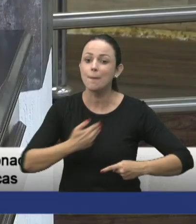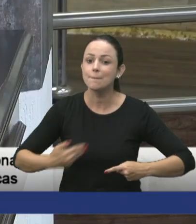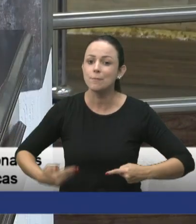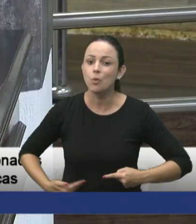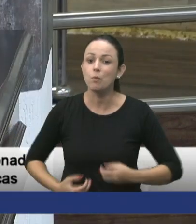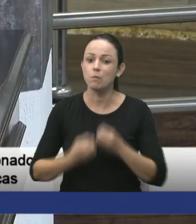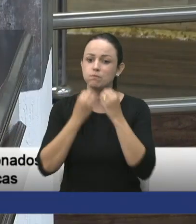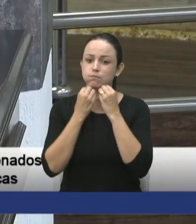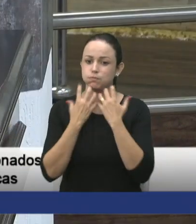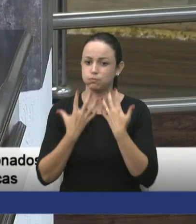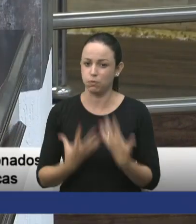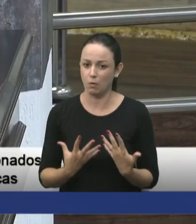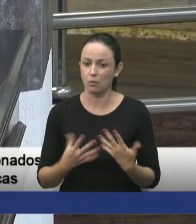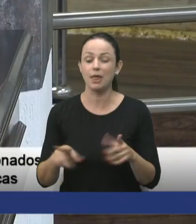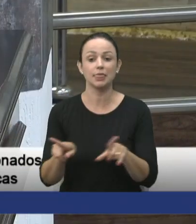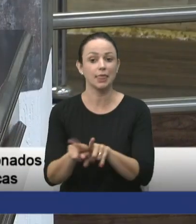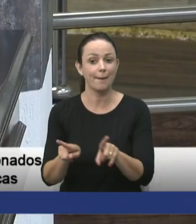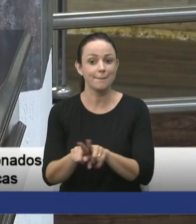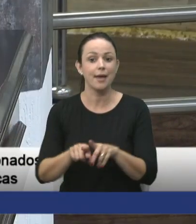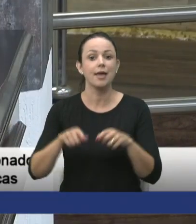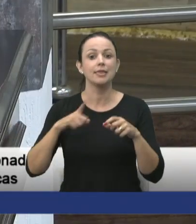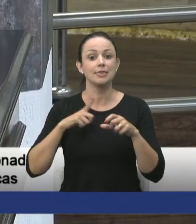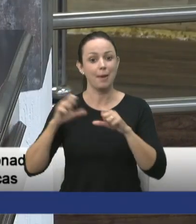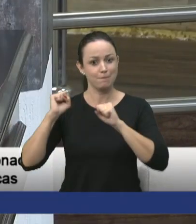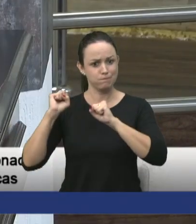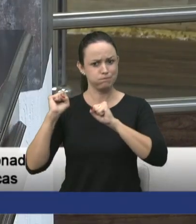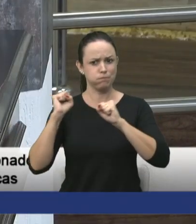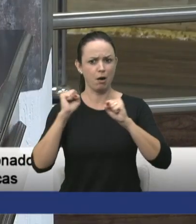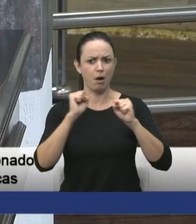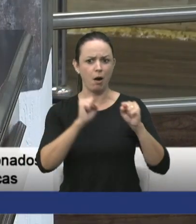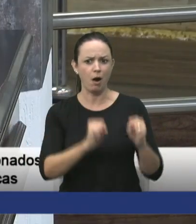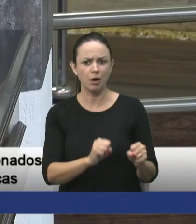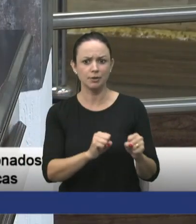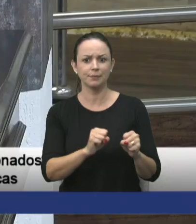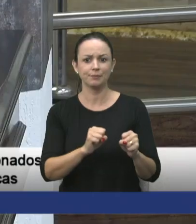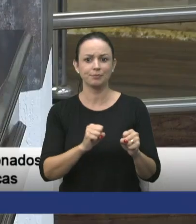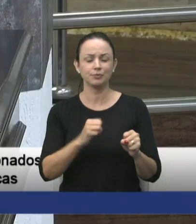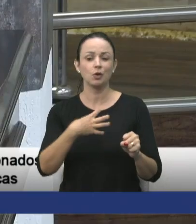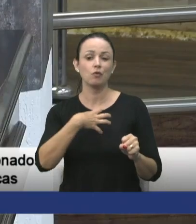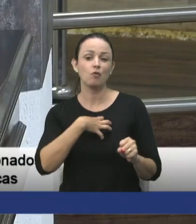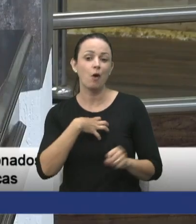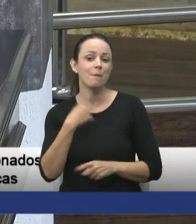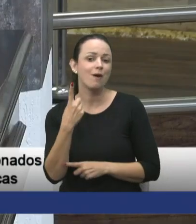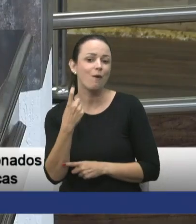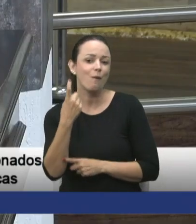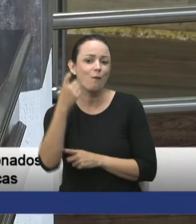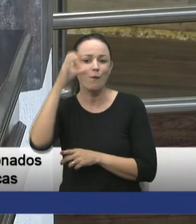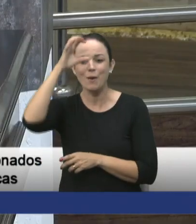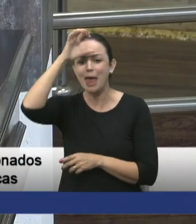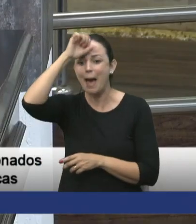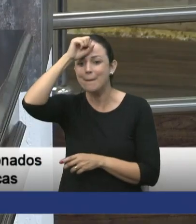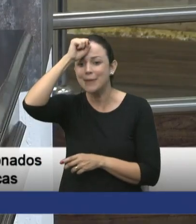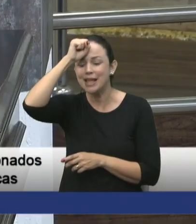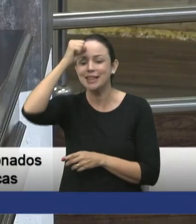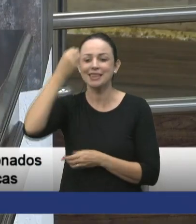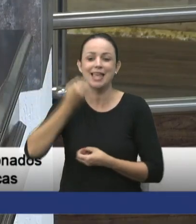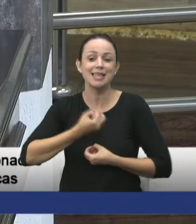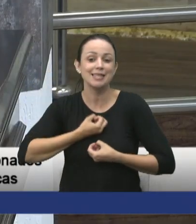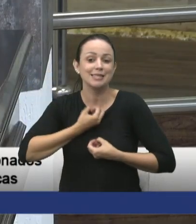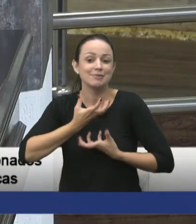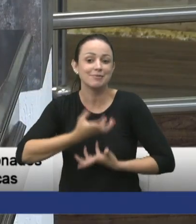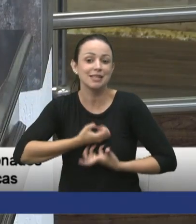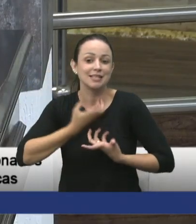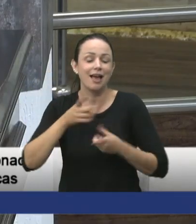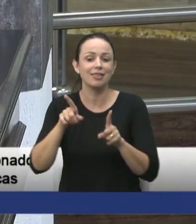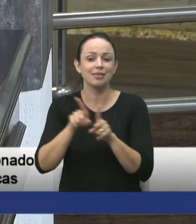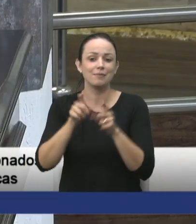também existem potencialidades, formas únicas de aprender, de se expressar e de estar no